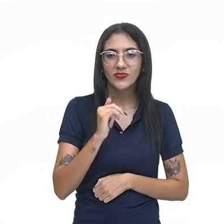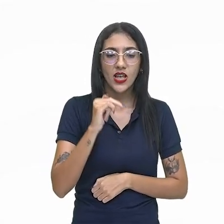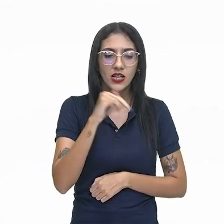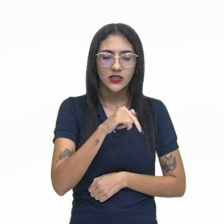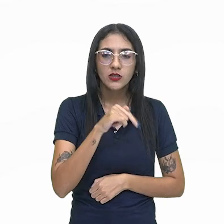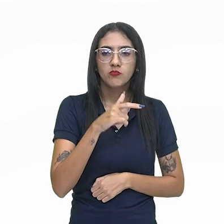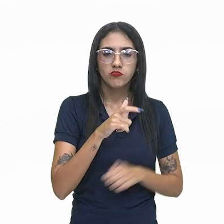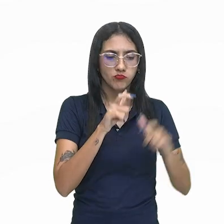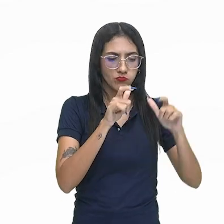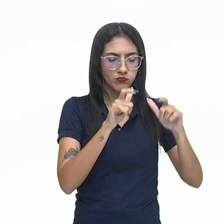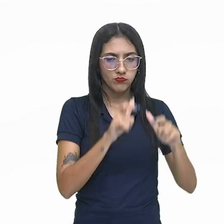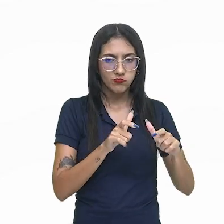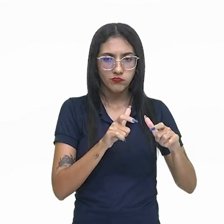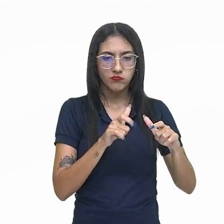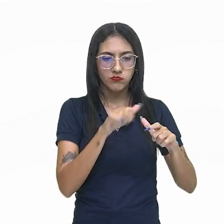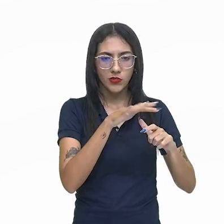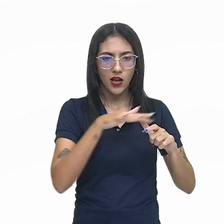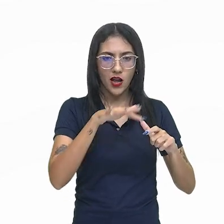com